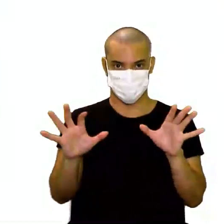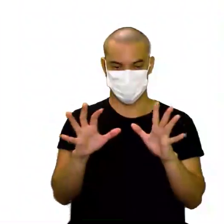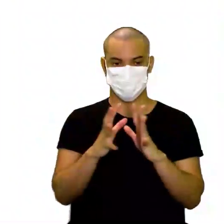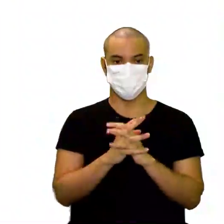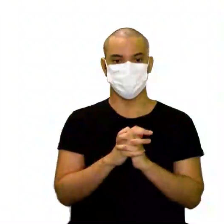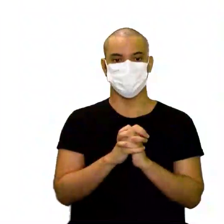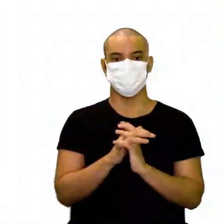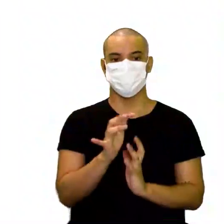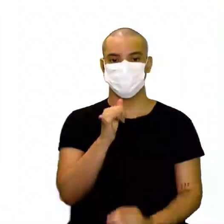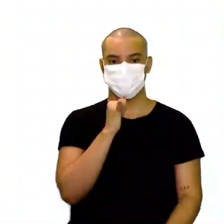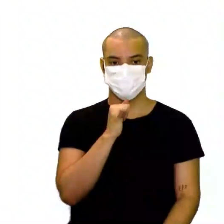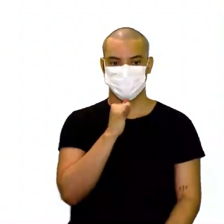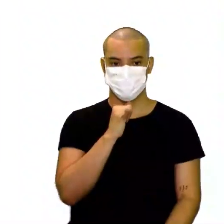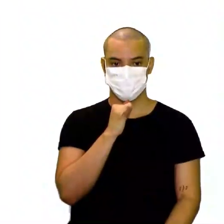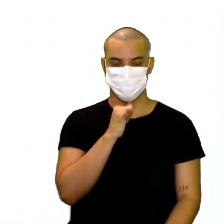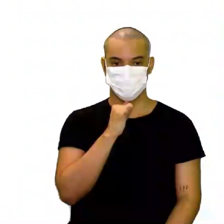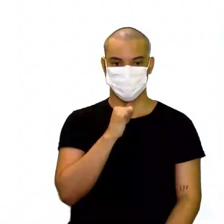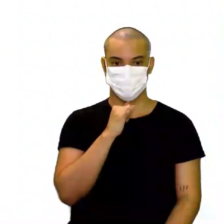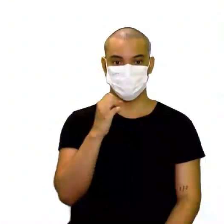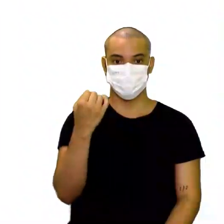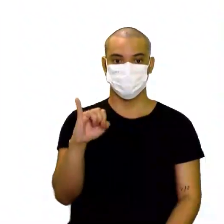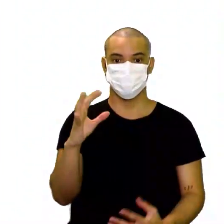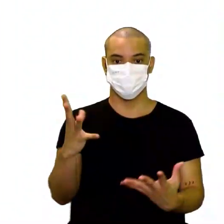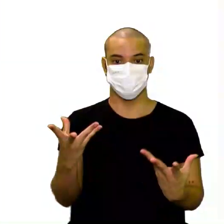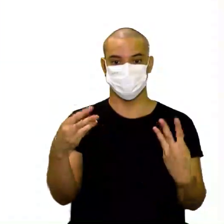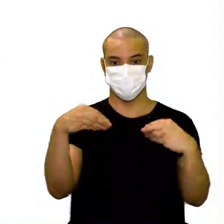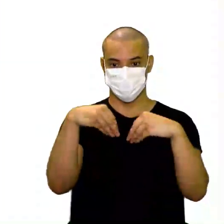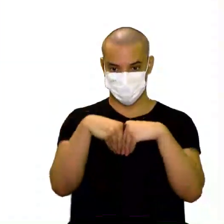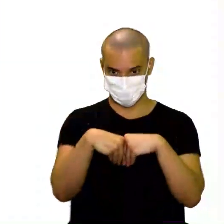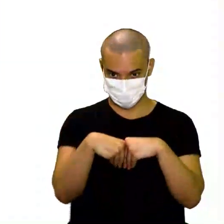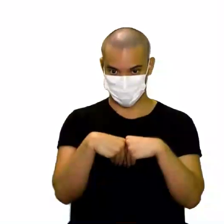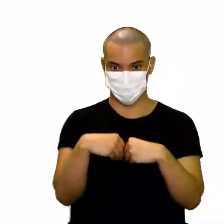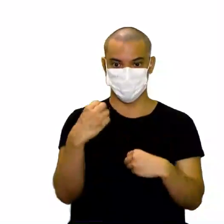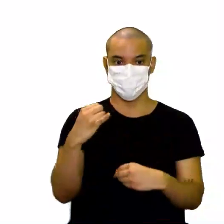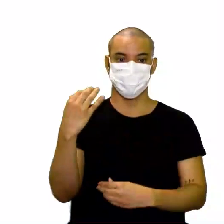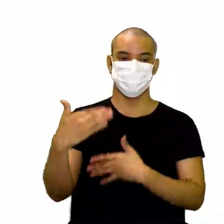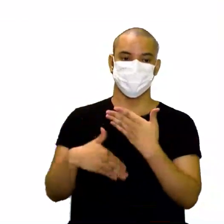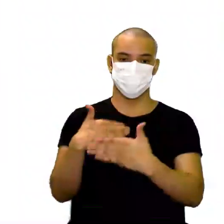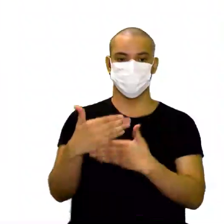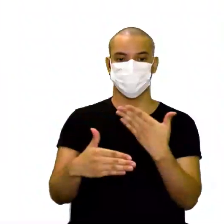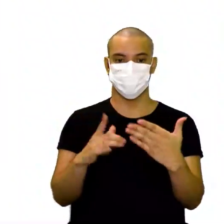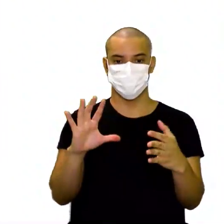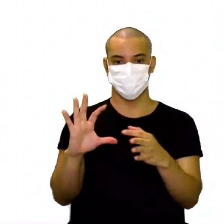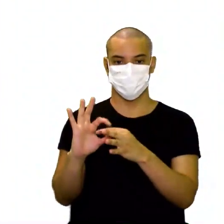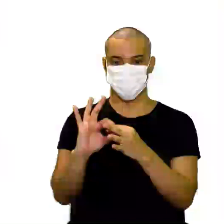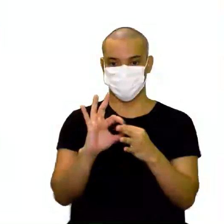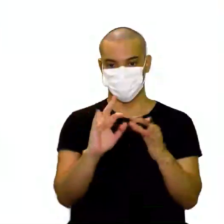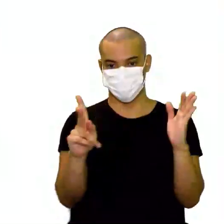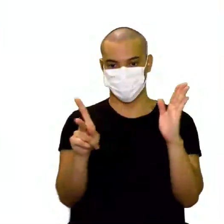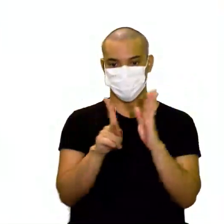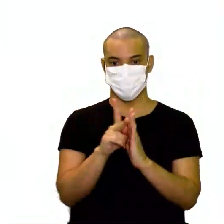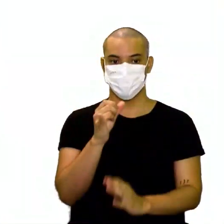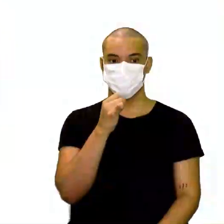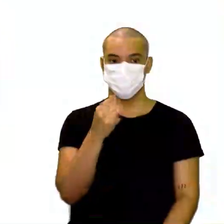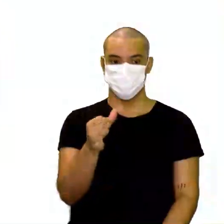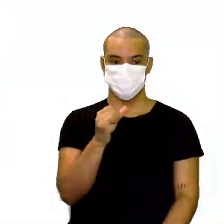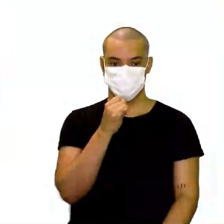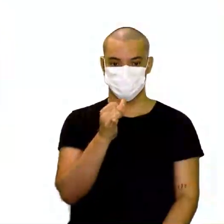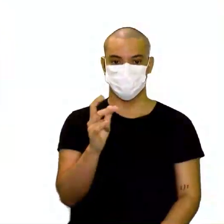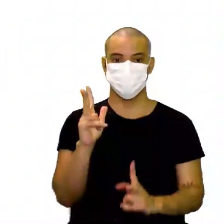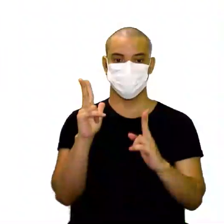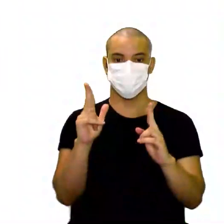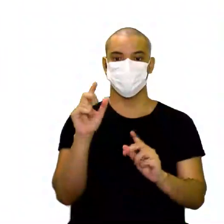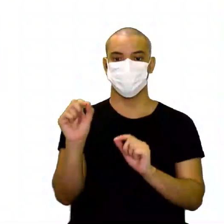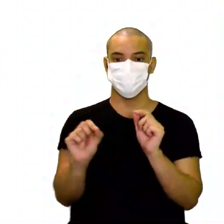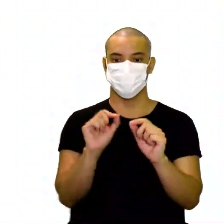Por exemplo, e se fundem quando percorridos por uma corrente elétrica